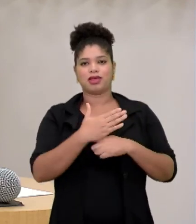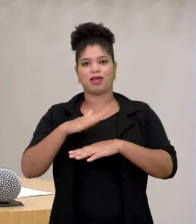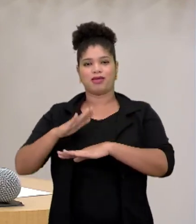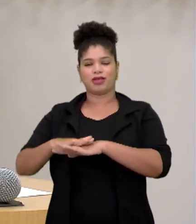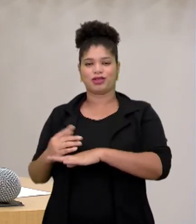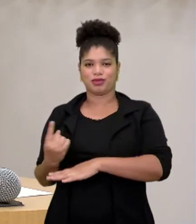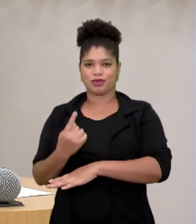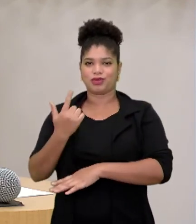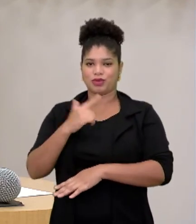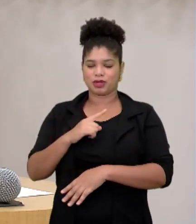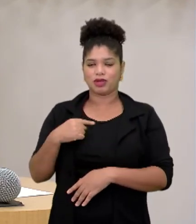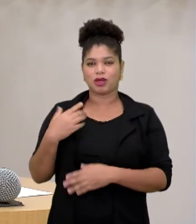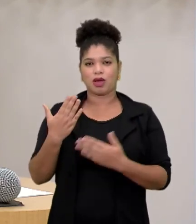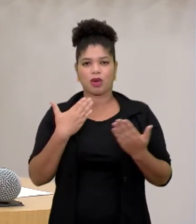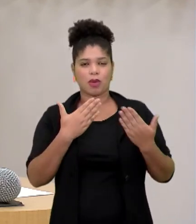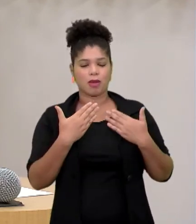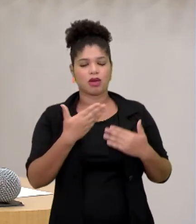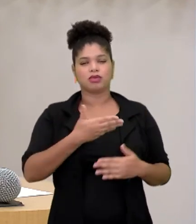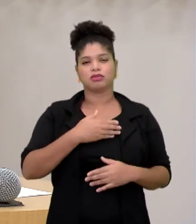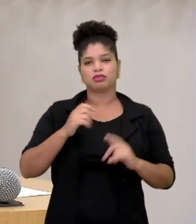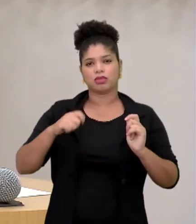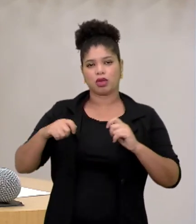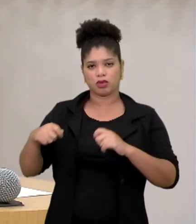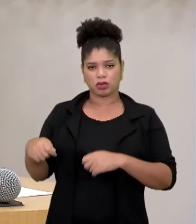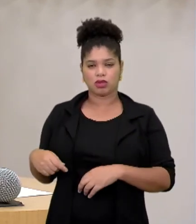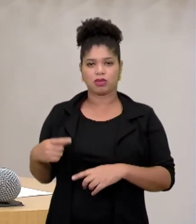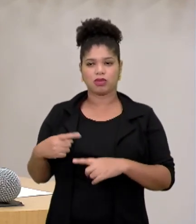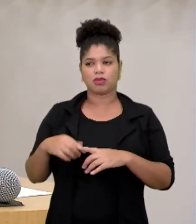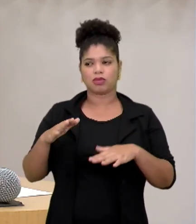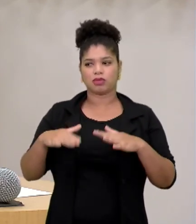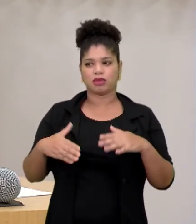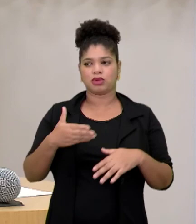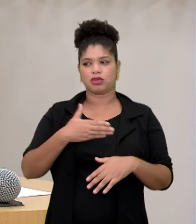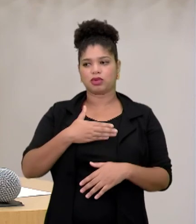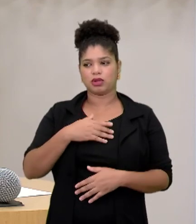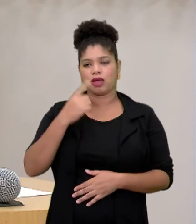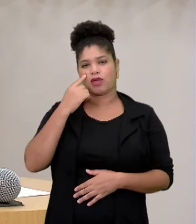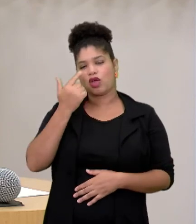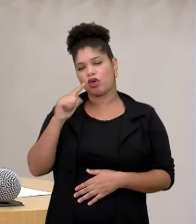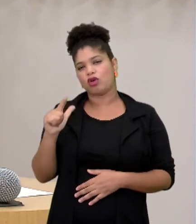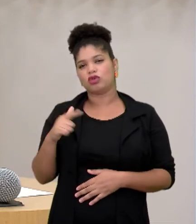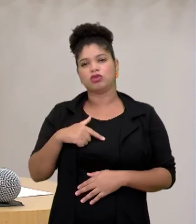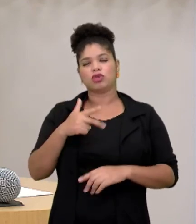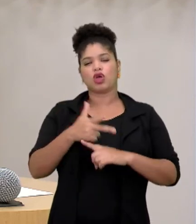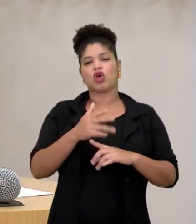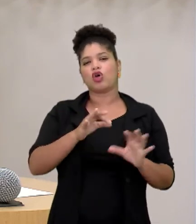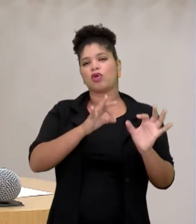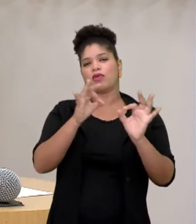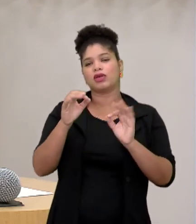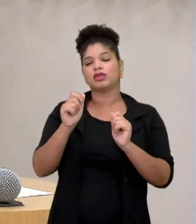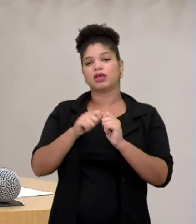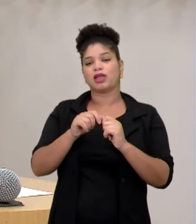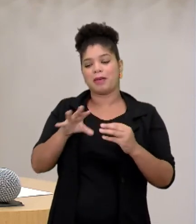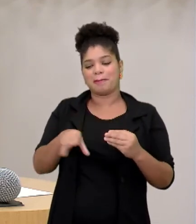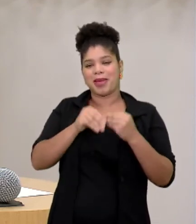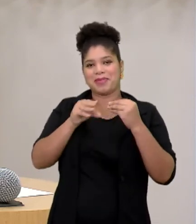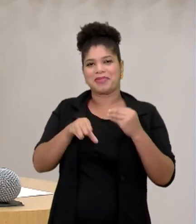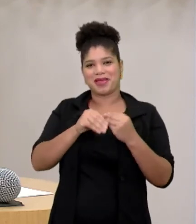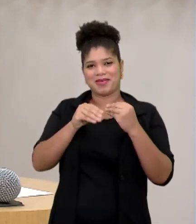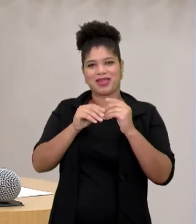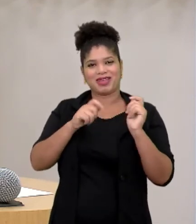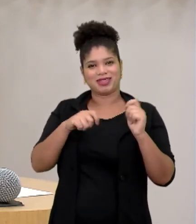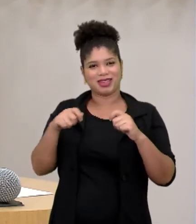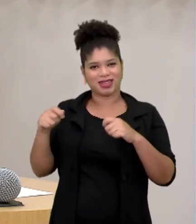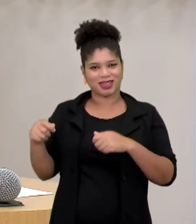discutiu legal, discute com o colega, porque com certeza às vezes o colega viu outra coisa nesse vídeo, você viu uma coisa aí junto o que vocês viram